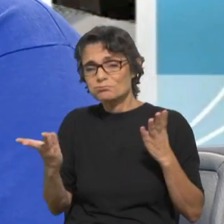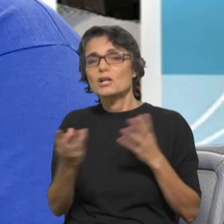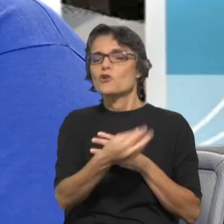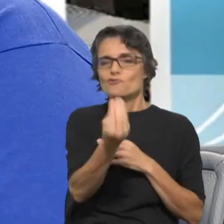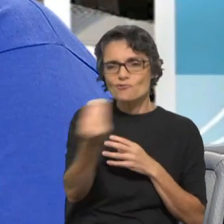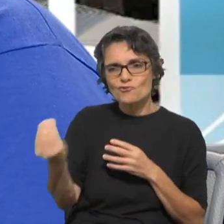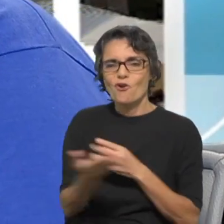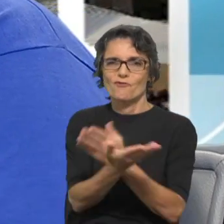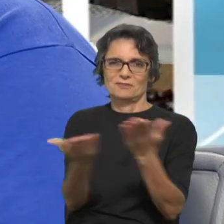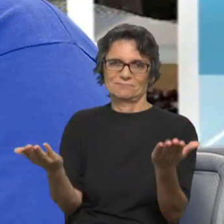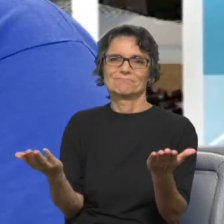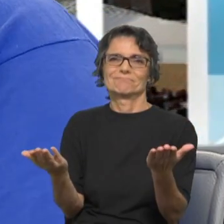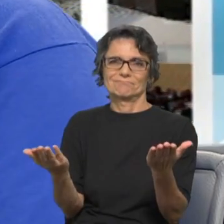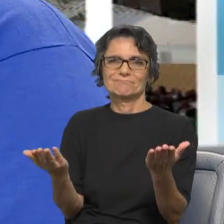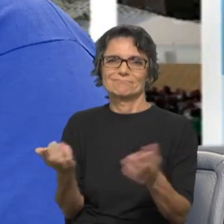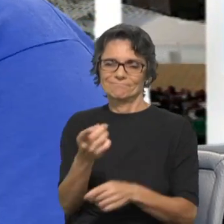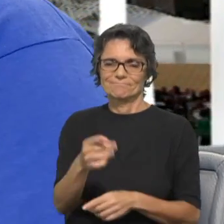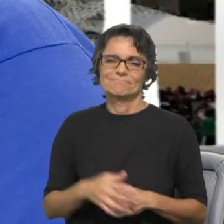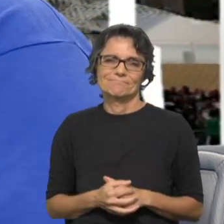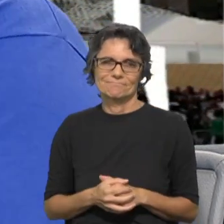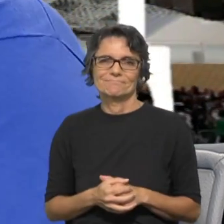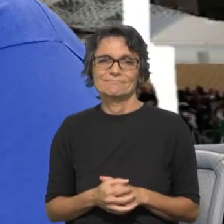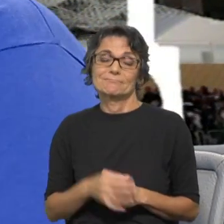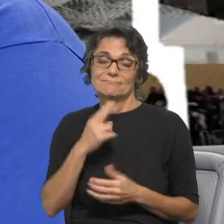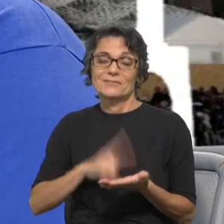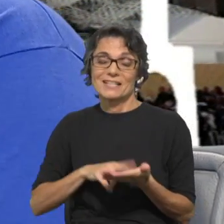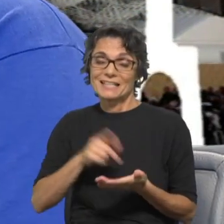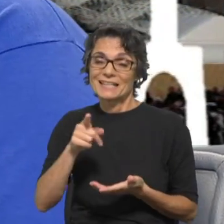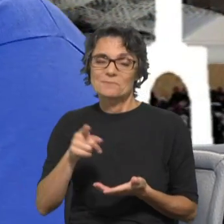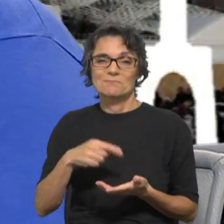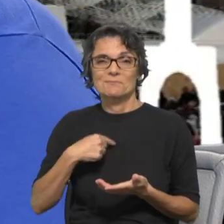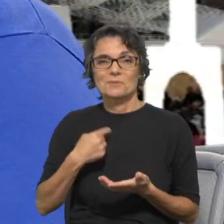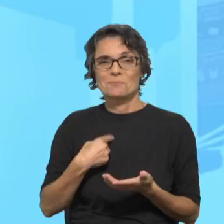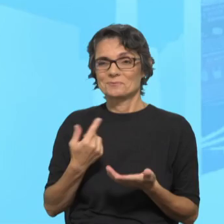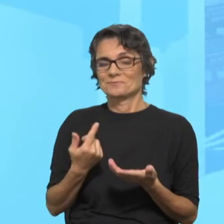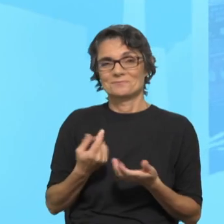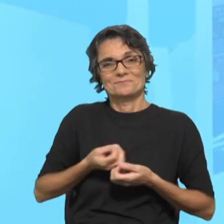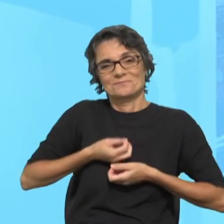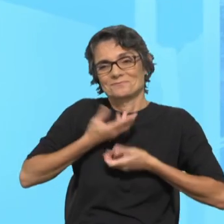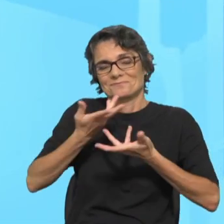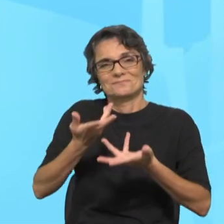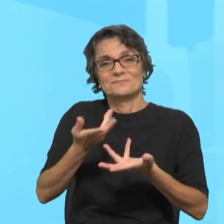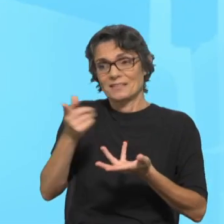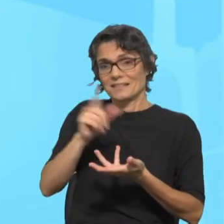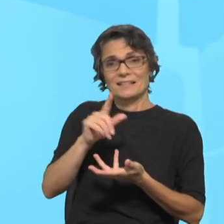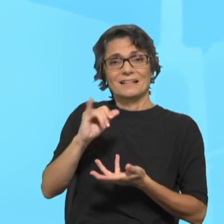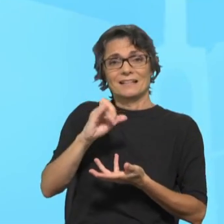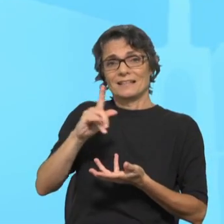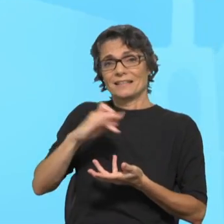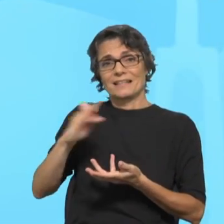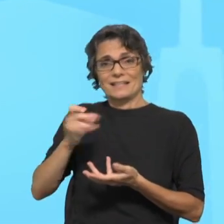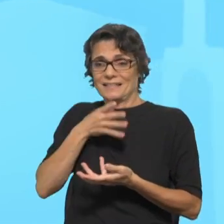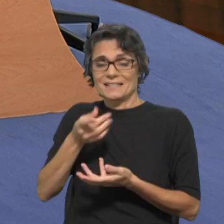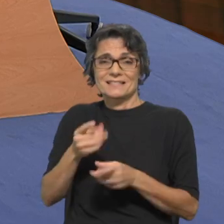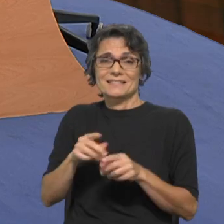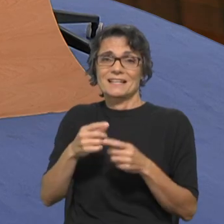está gerida por jovens. Eles são, de facto, os evangelizadores dos outros jovens. A Liliana dizia há um bocadinho que aproximam a linguagem para,